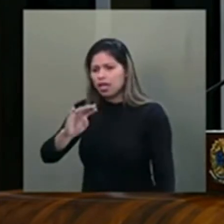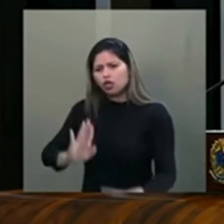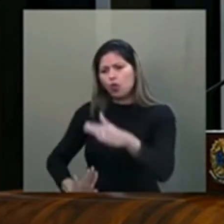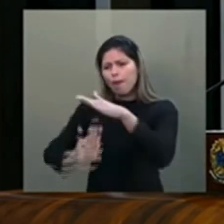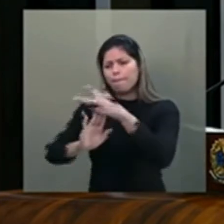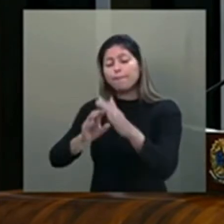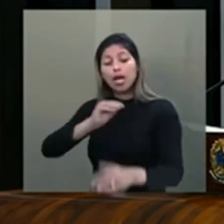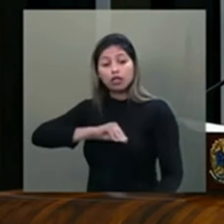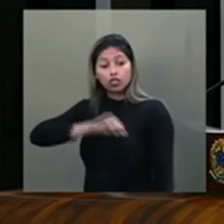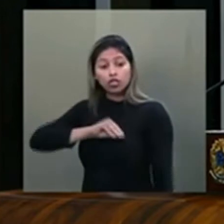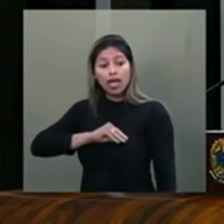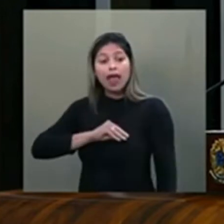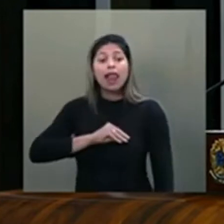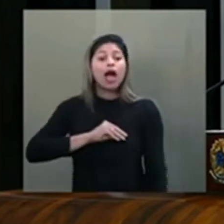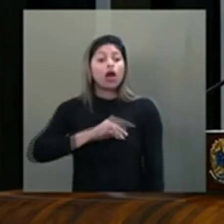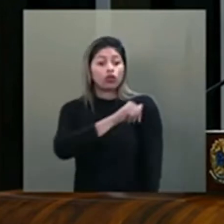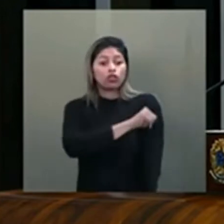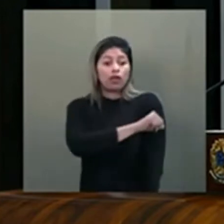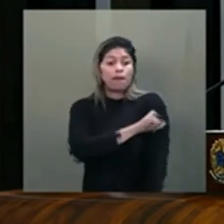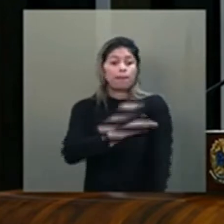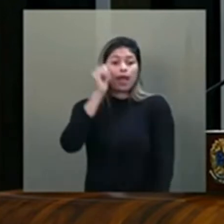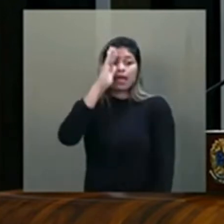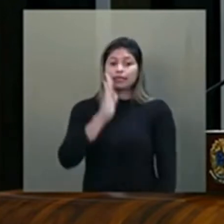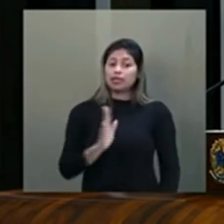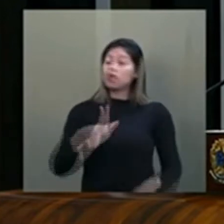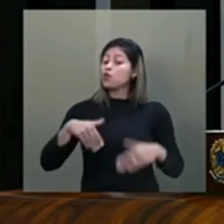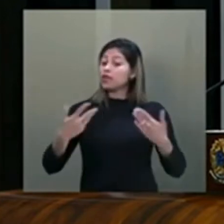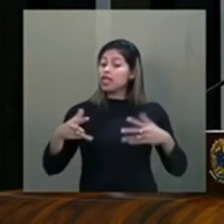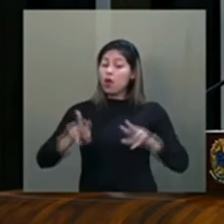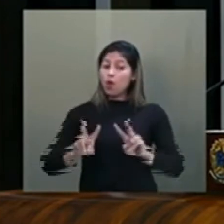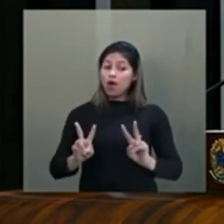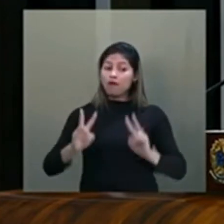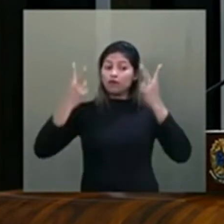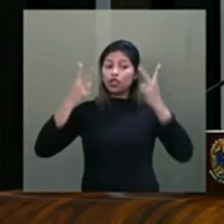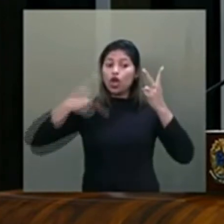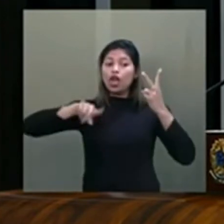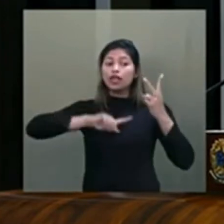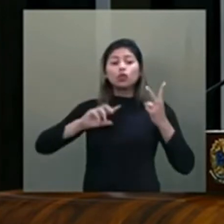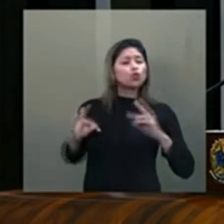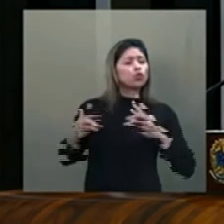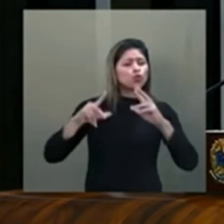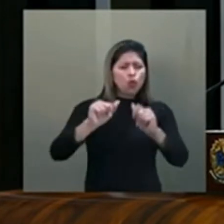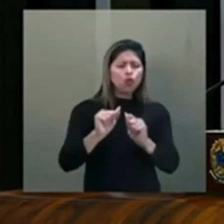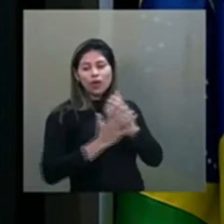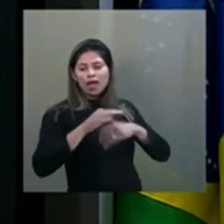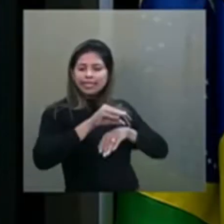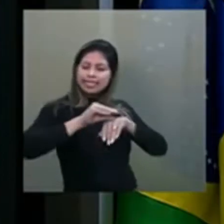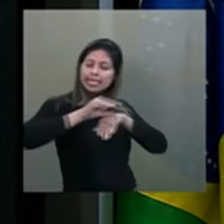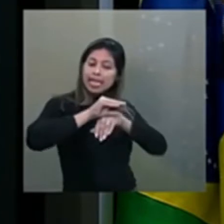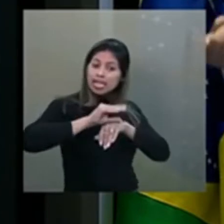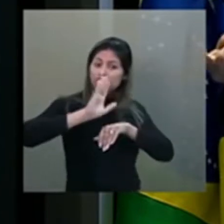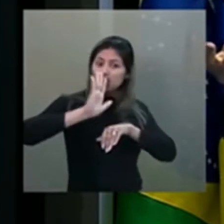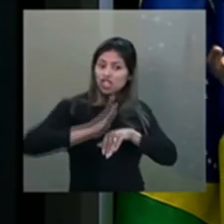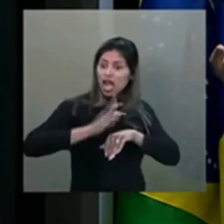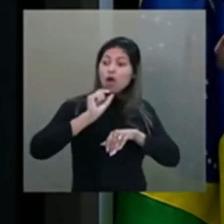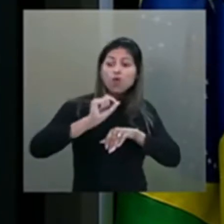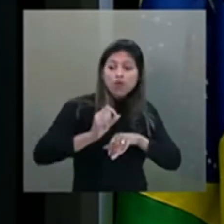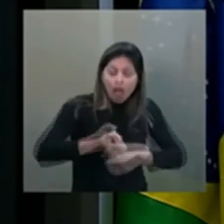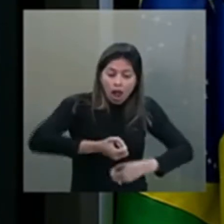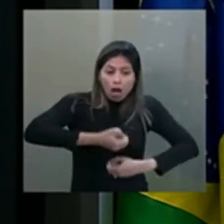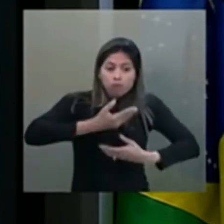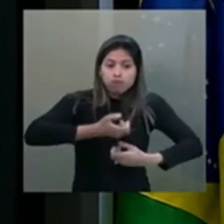Viva os enfermeiros do Brasil fecha aspas afirmou a Senadora o relator de